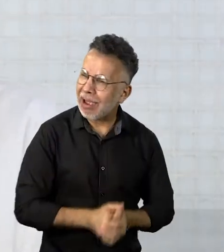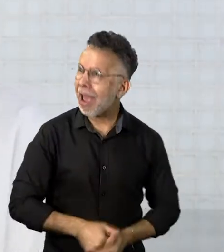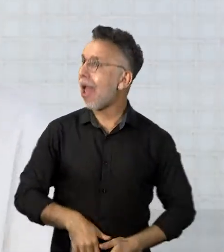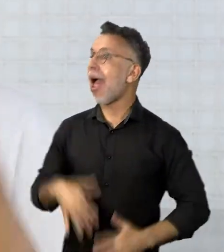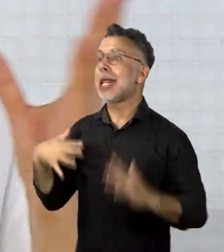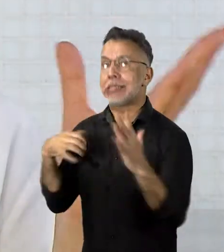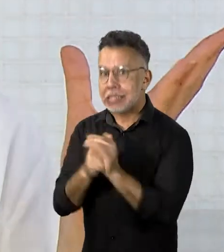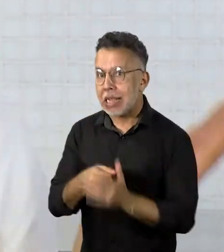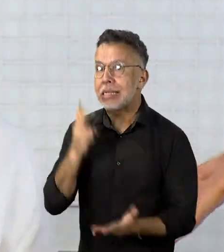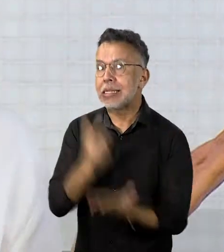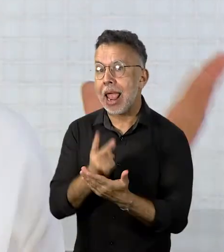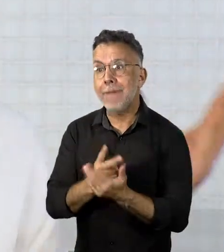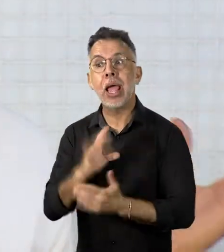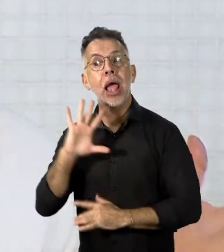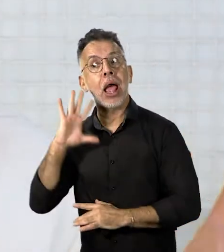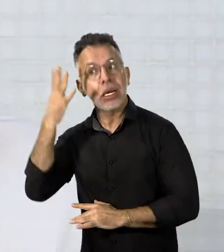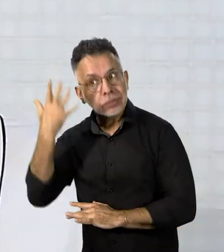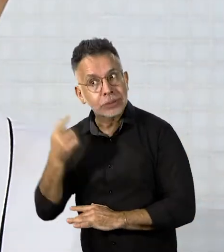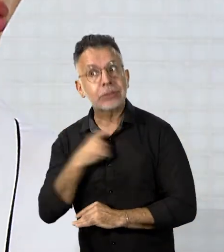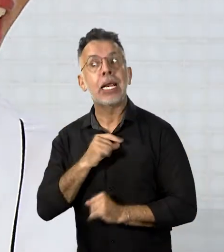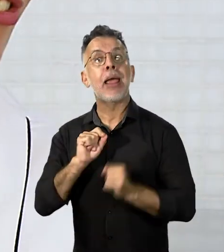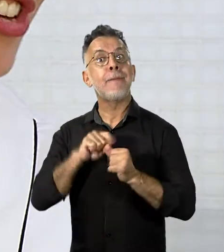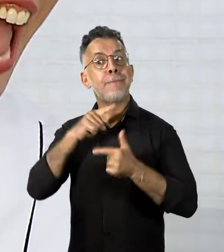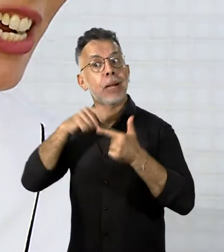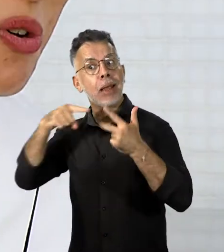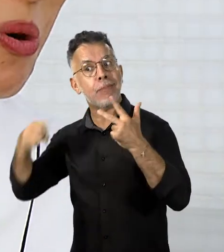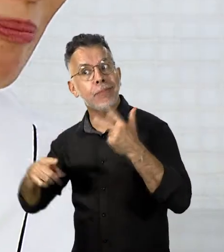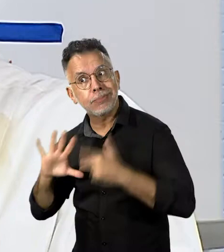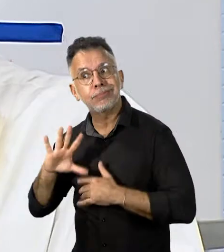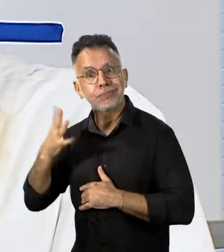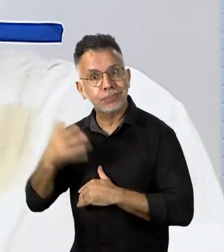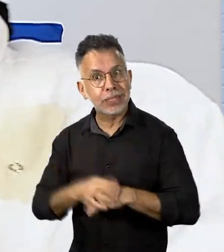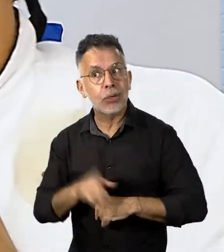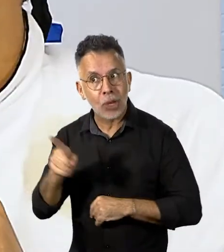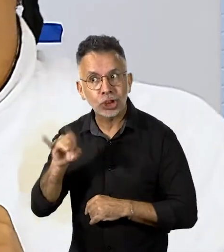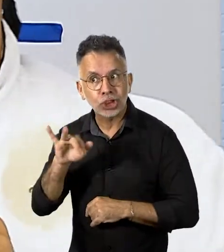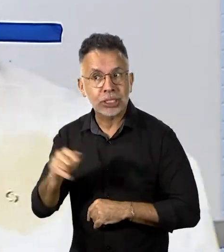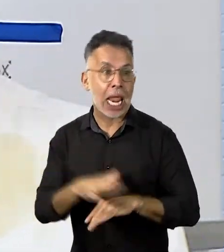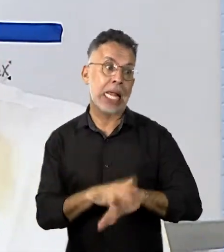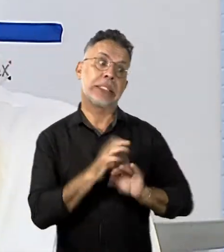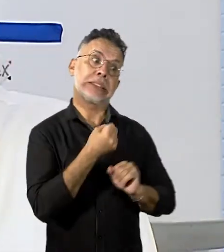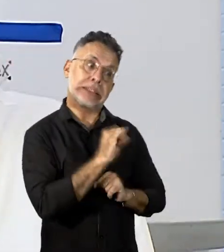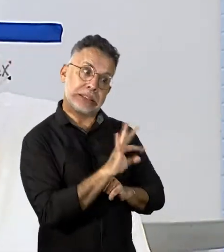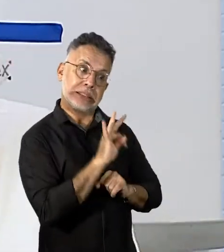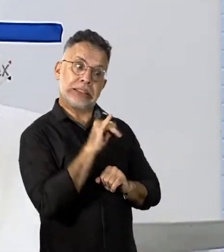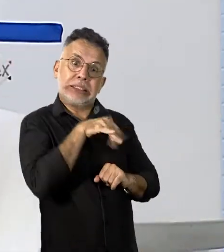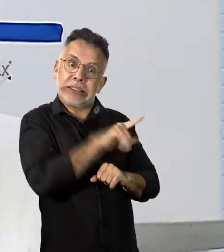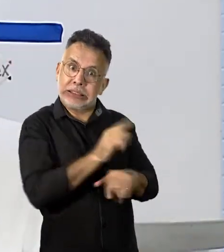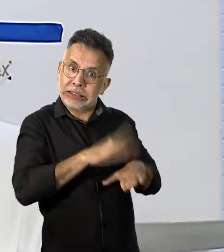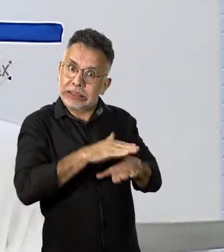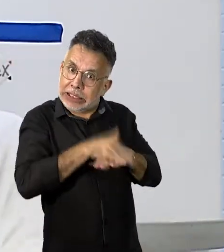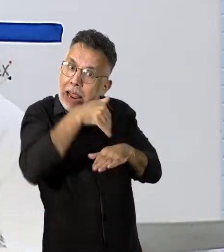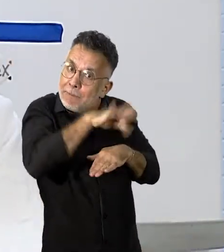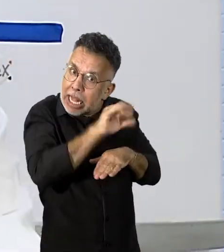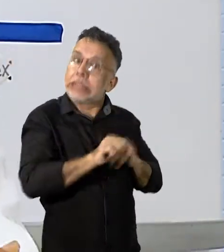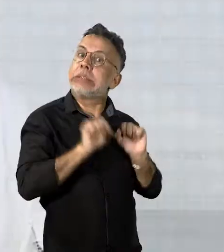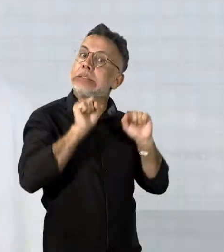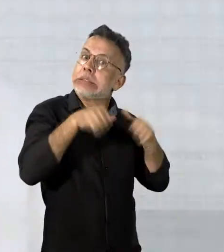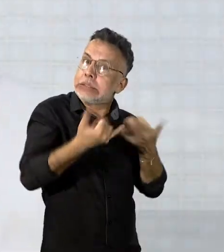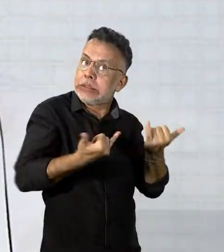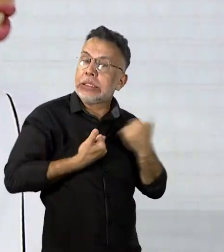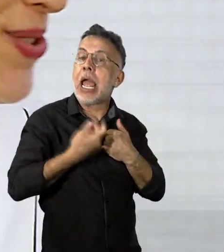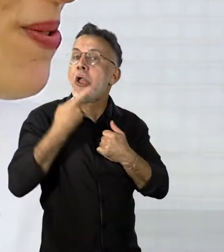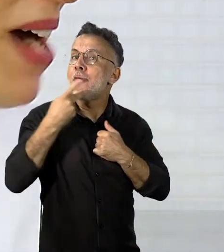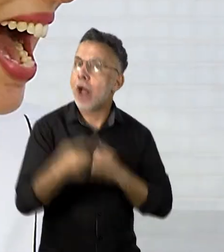acontecem. Acidente sempre tem uma ou mais causas, não é, Diego? Se a técnica Maria Jéssica está dizendo que sim.